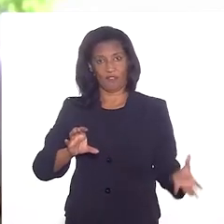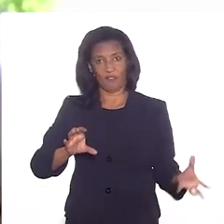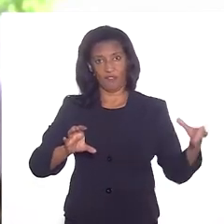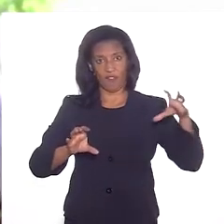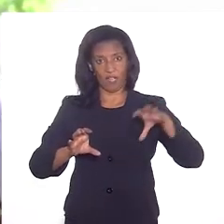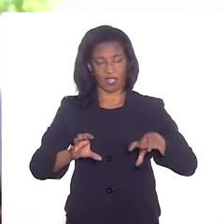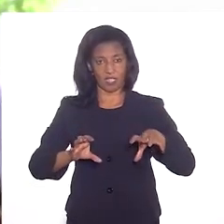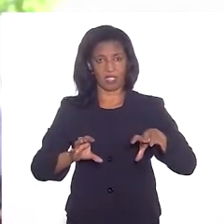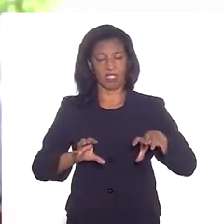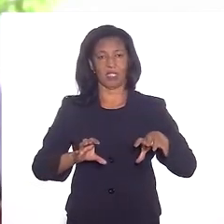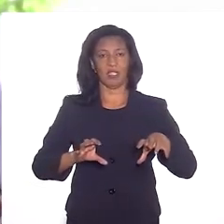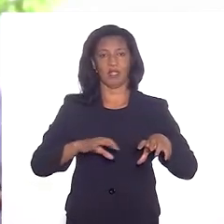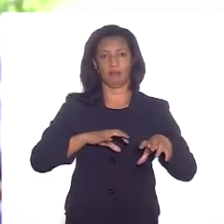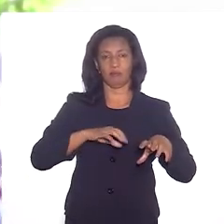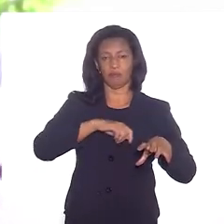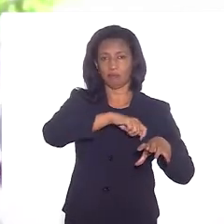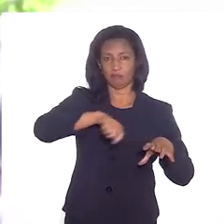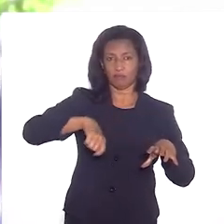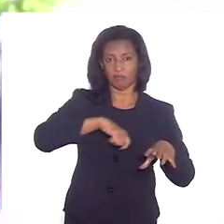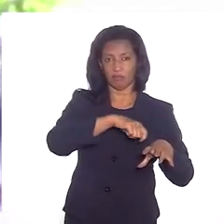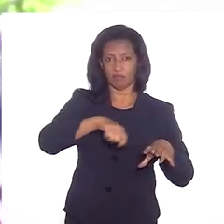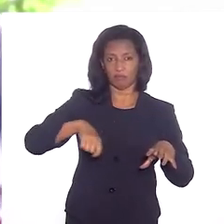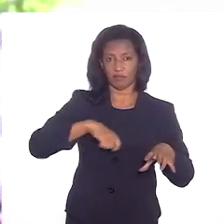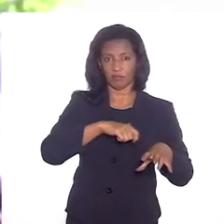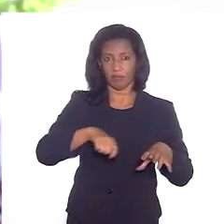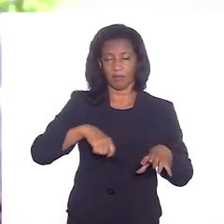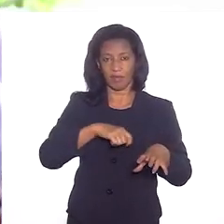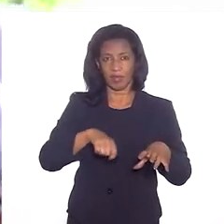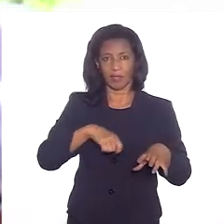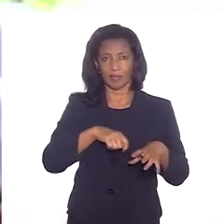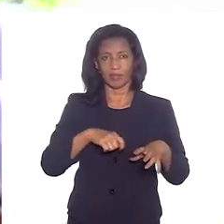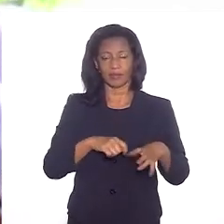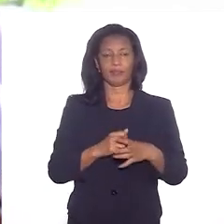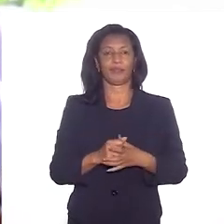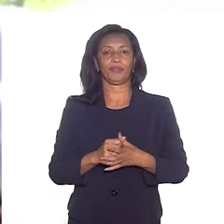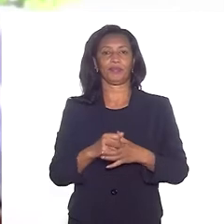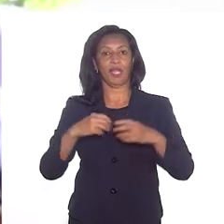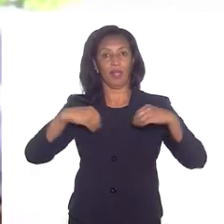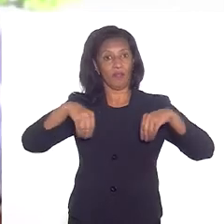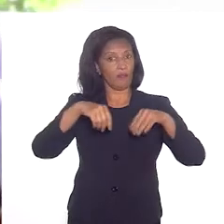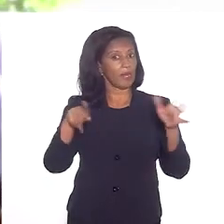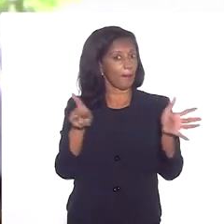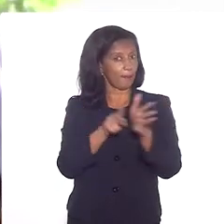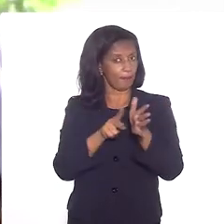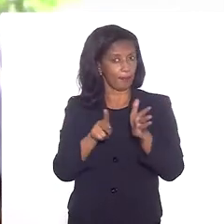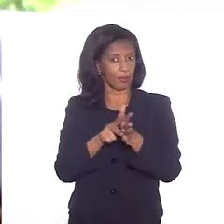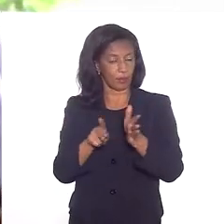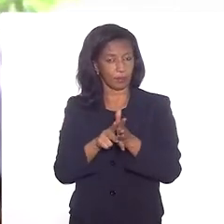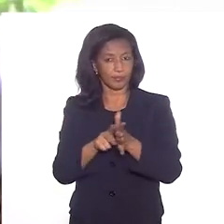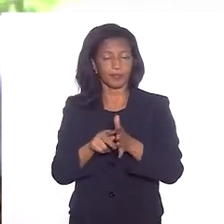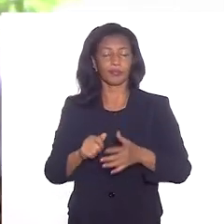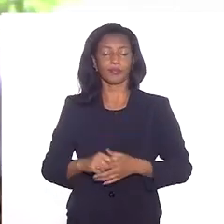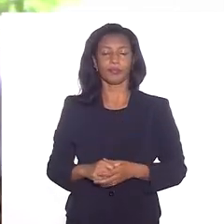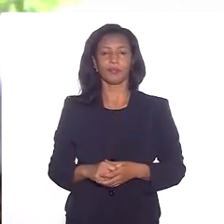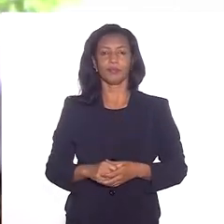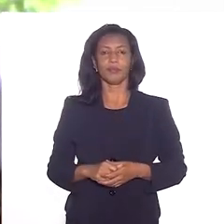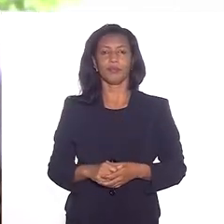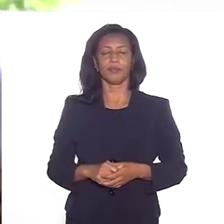farinha, faço tipo de alfólio francesa, né? Que é quando você introduz a farinha junto com o